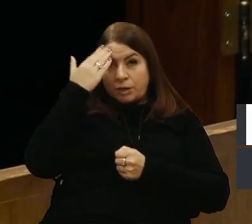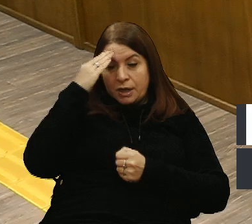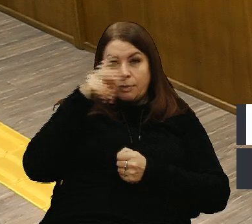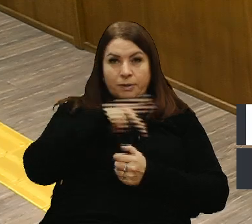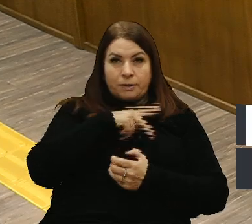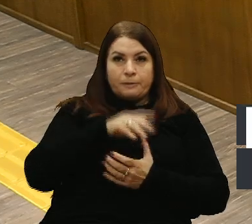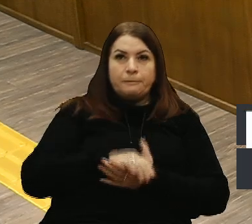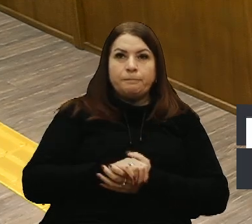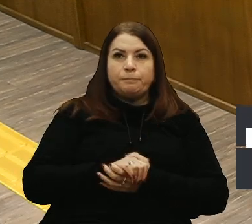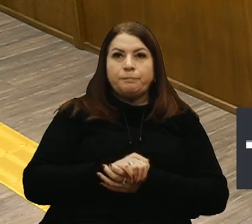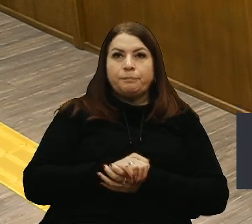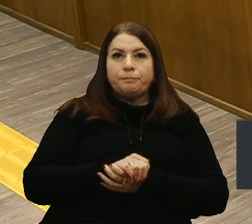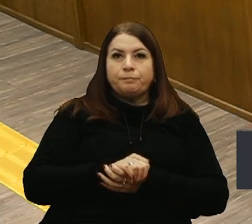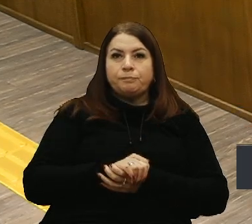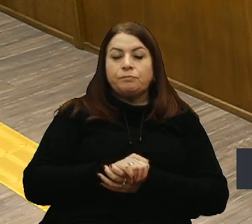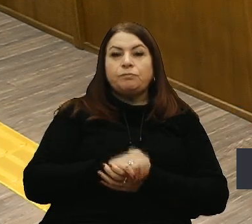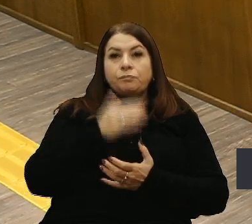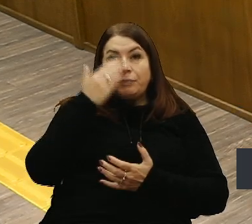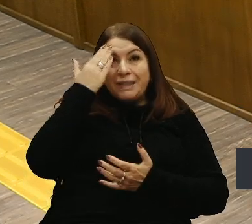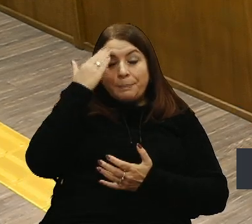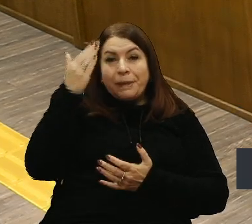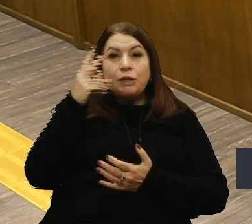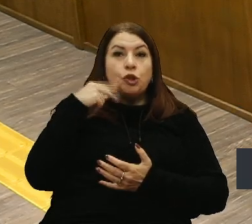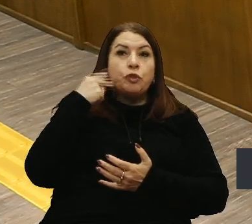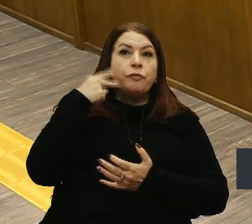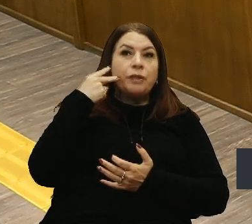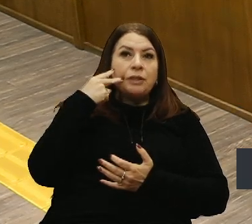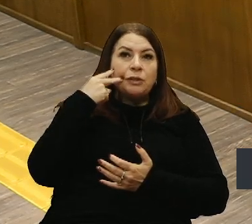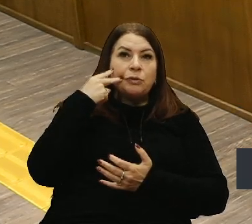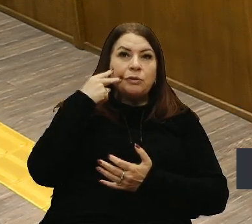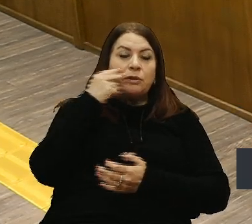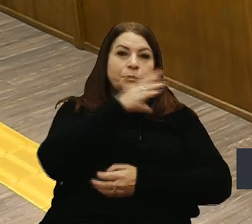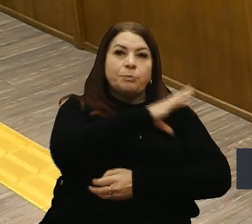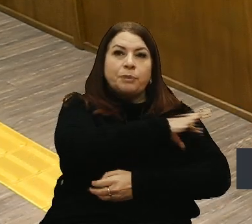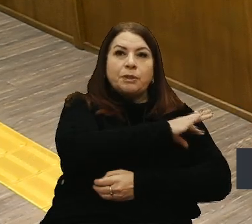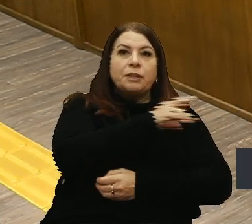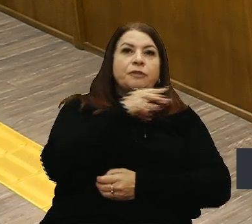Obrigado, vereador Capitão Ramon. Próximo é o vereador inscrito, vereador